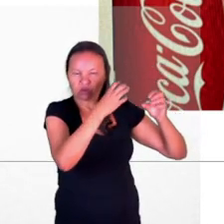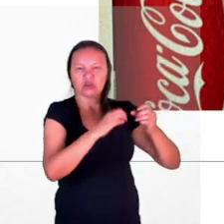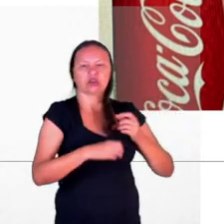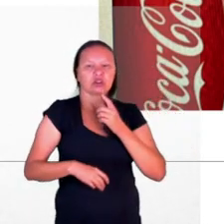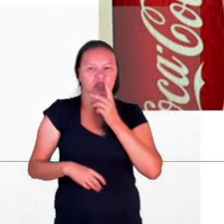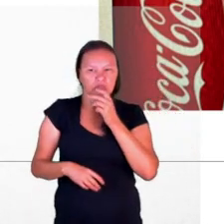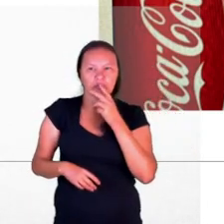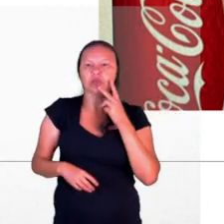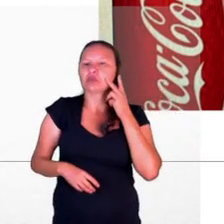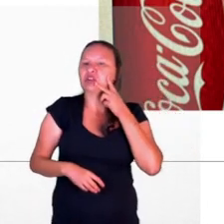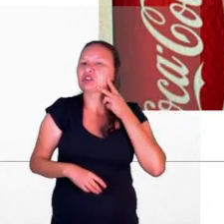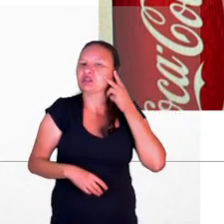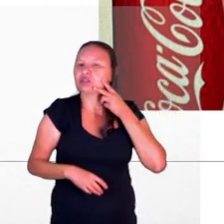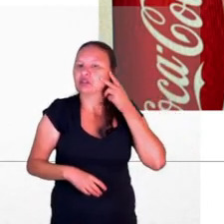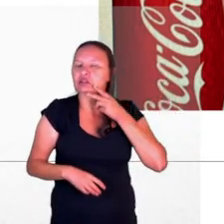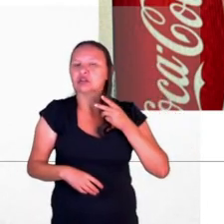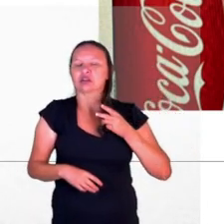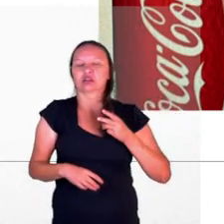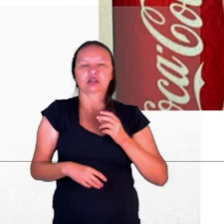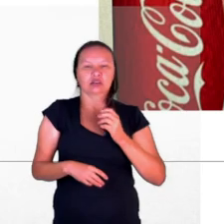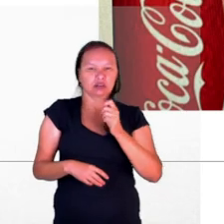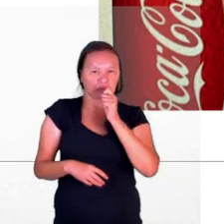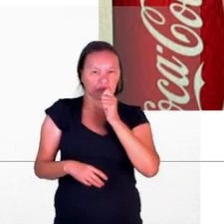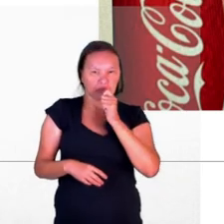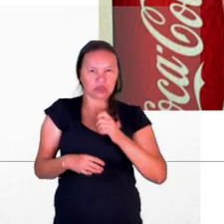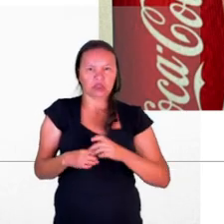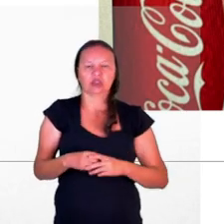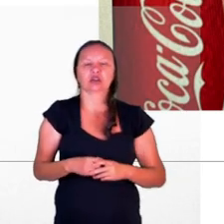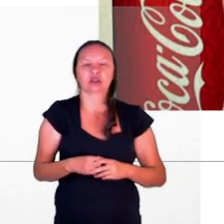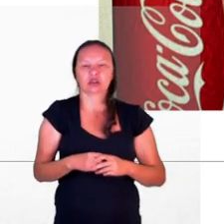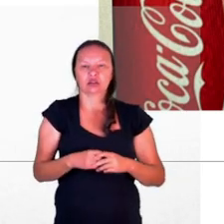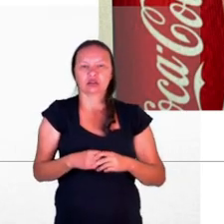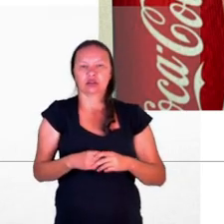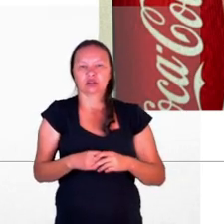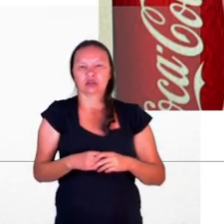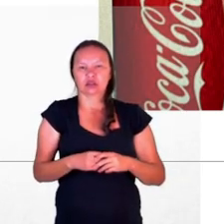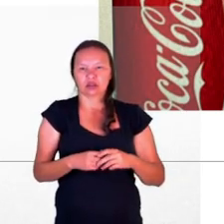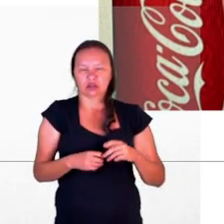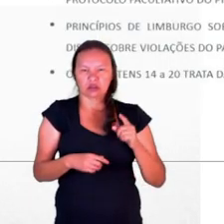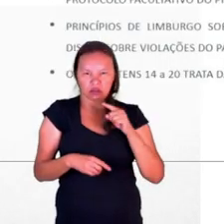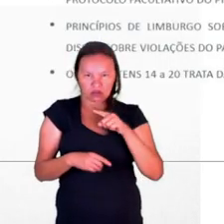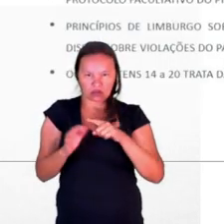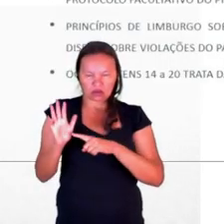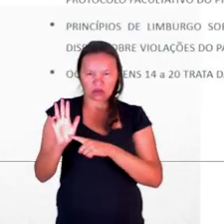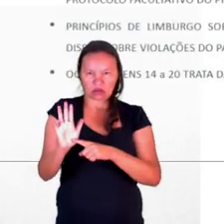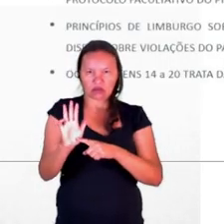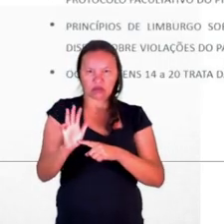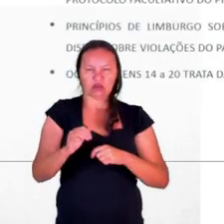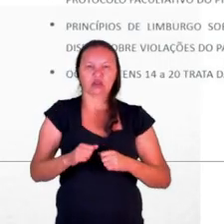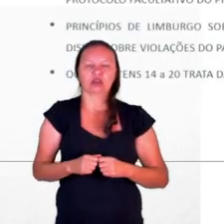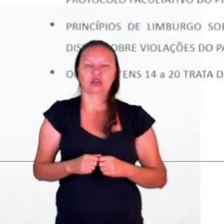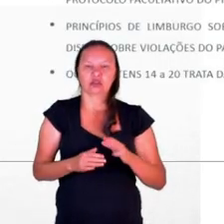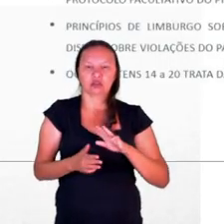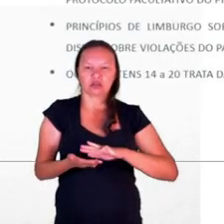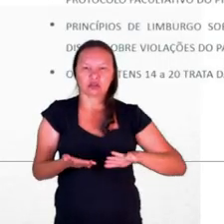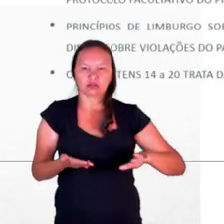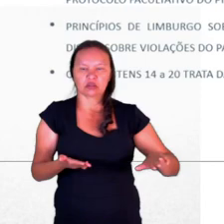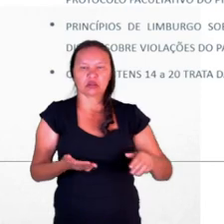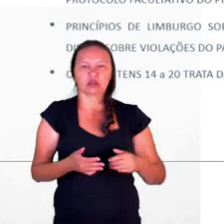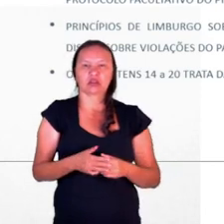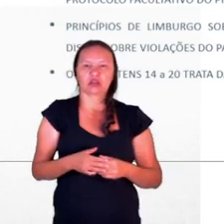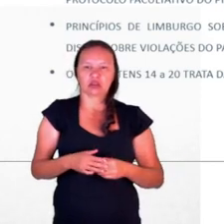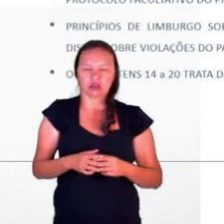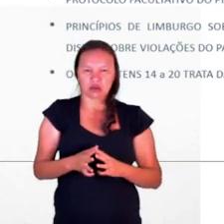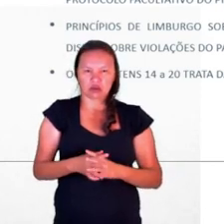né dada a a a situação e a projeção disso aqui nós vamos passar né ah